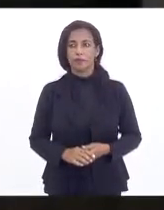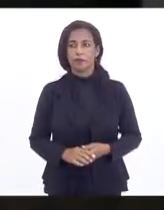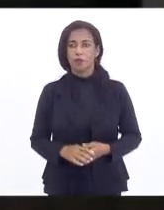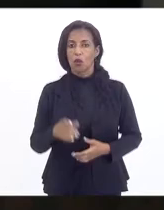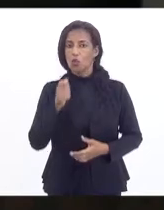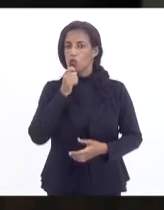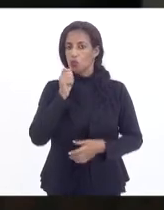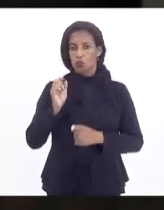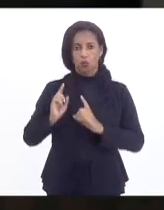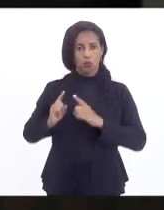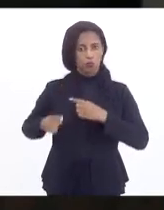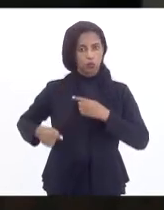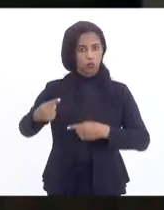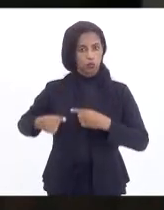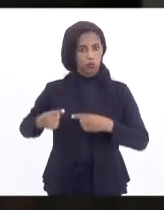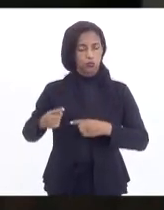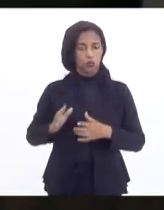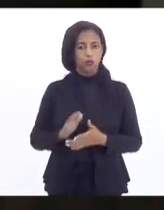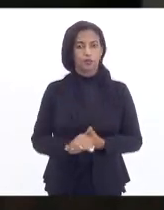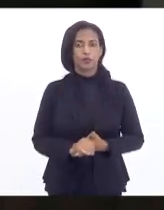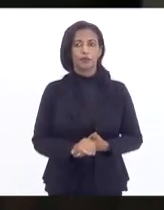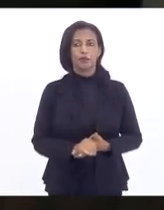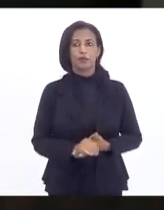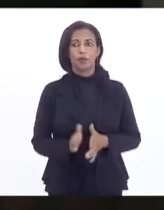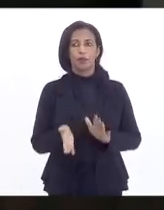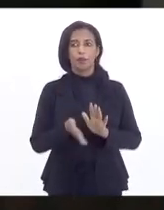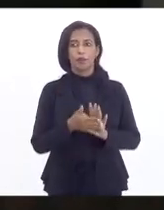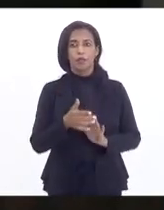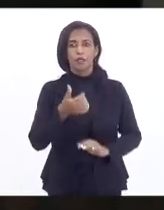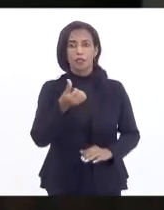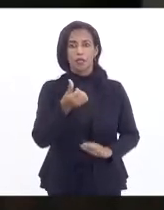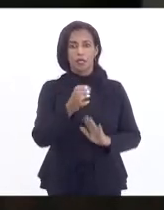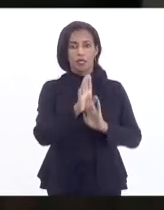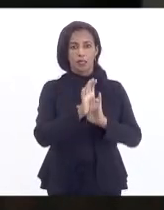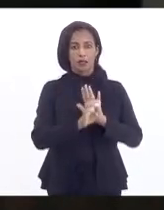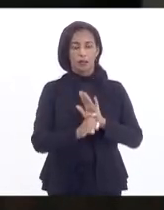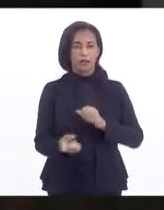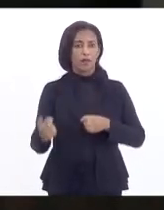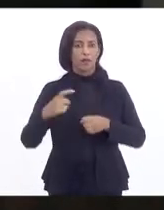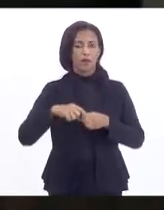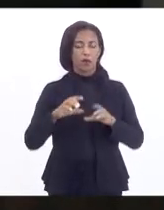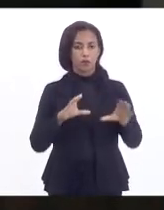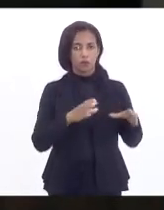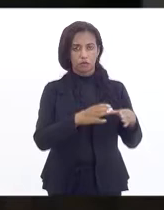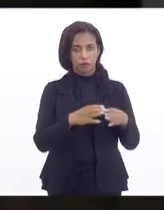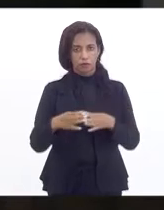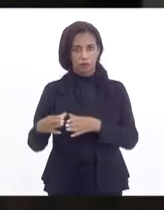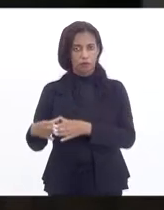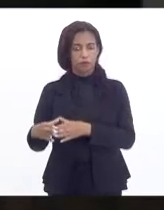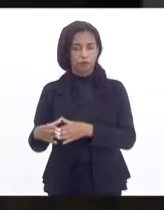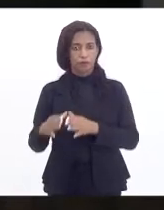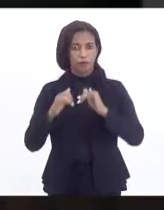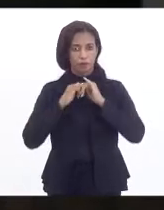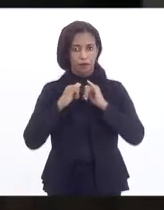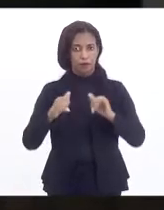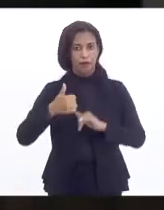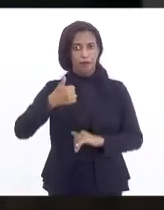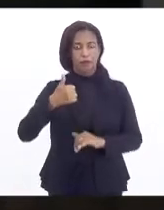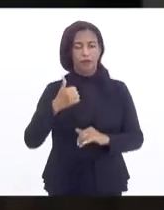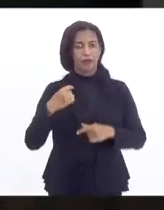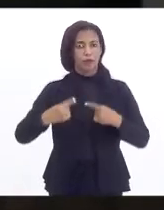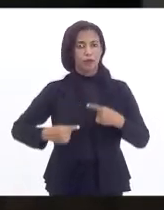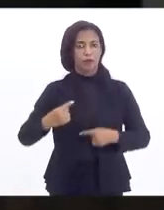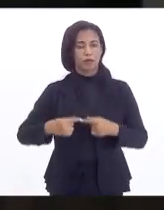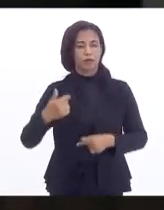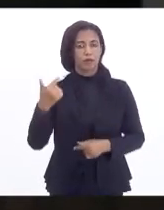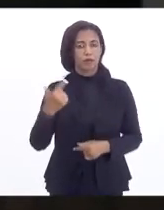Não havendo quem queira discutir, encerrada a discussão, o presente proposta recebeu 6 emendas e retorna às comissões. Anuncio em primeira discussão,